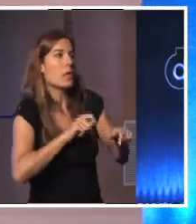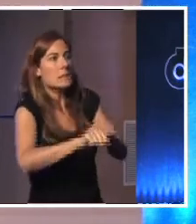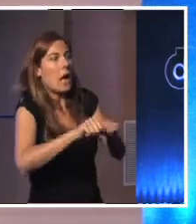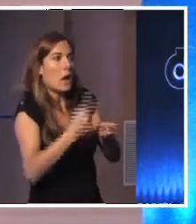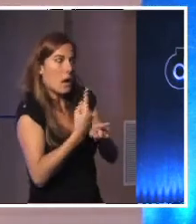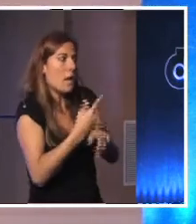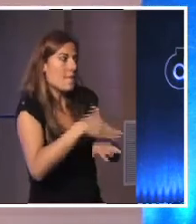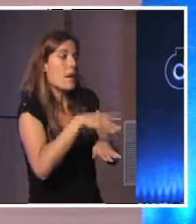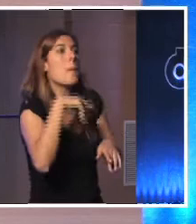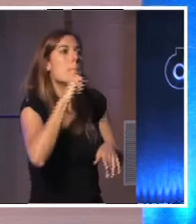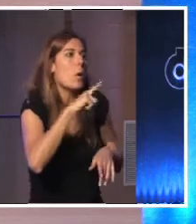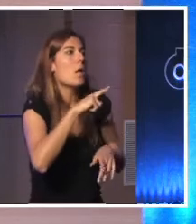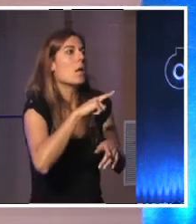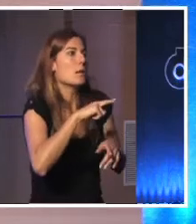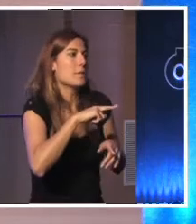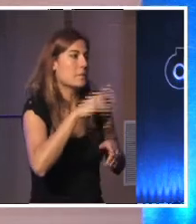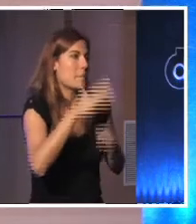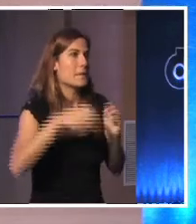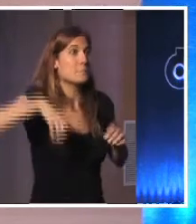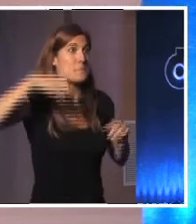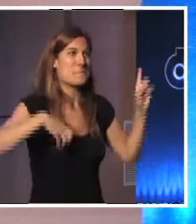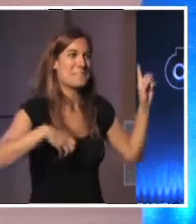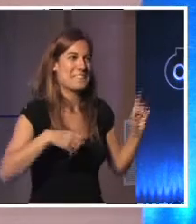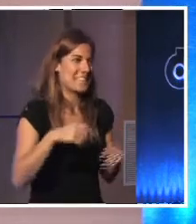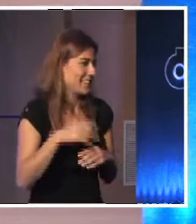acontecem nos donos no trabalho.